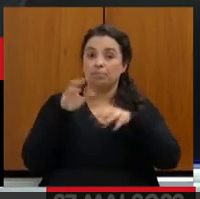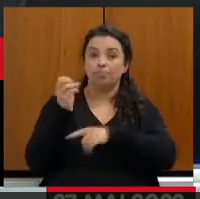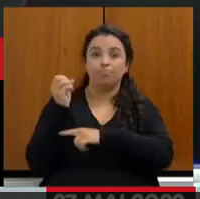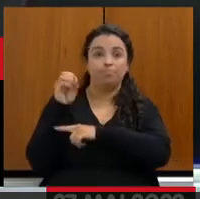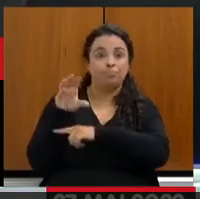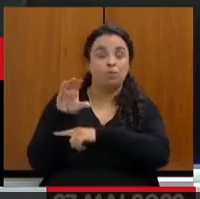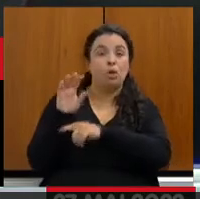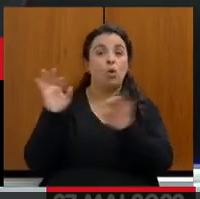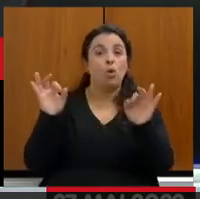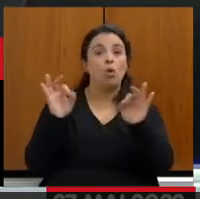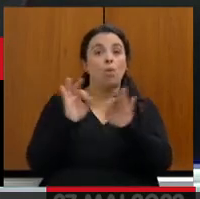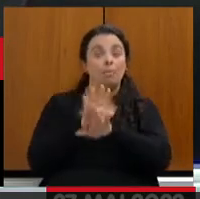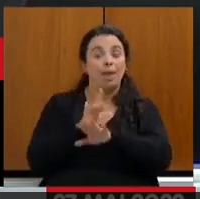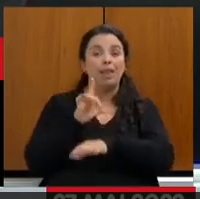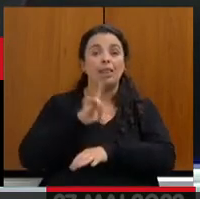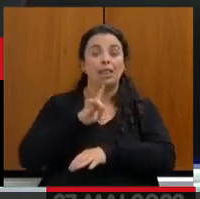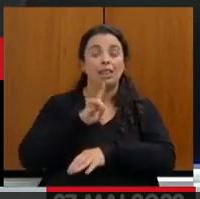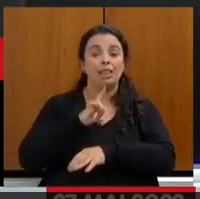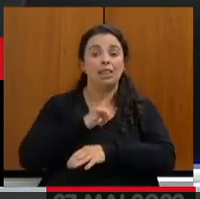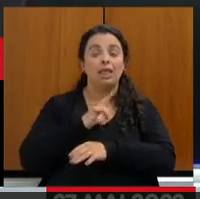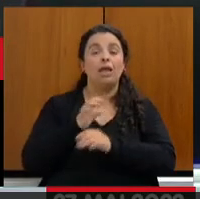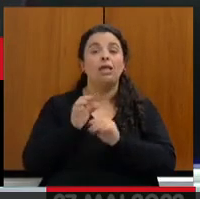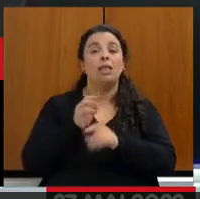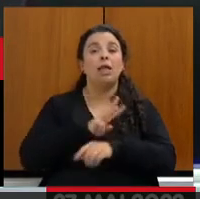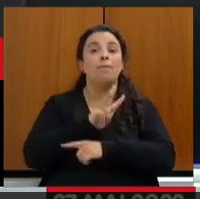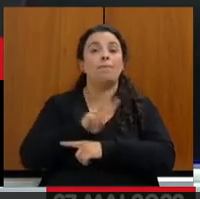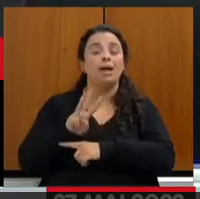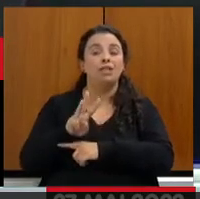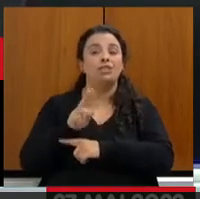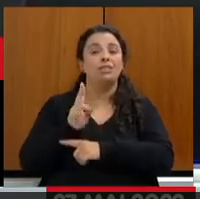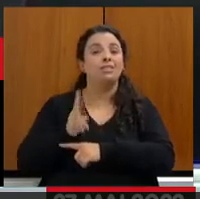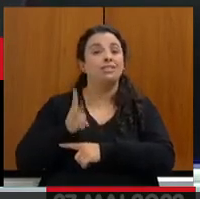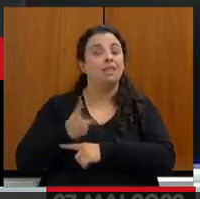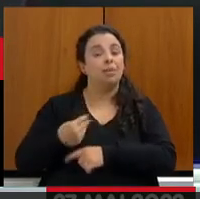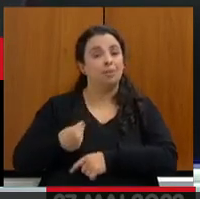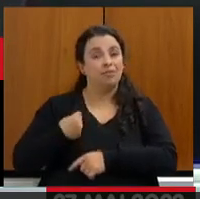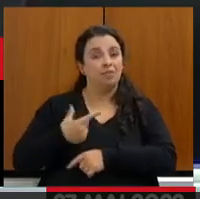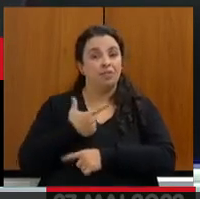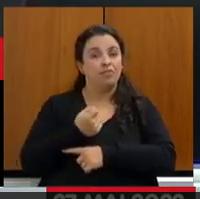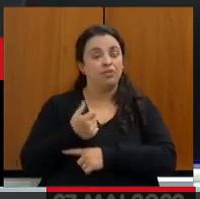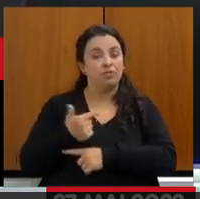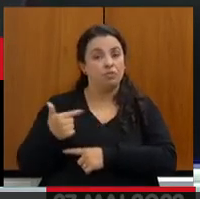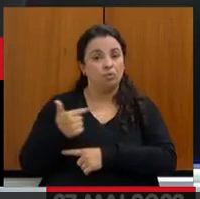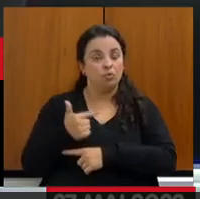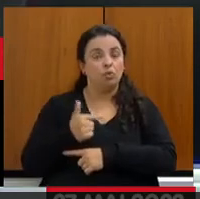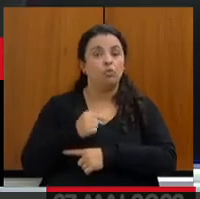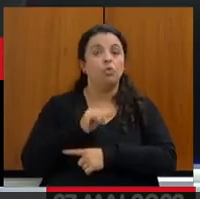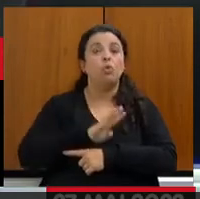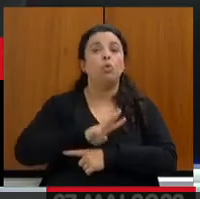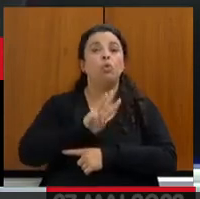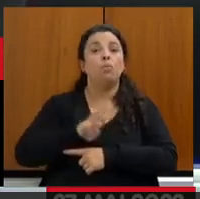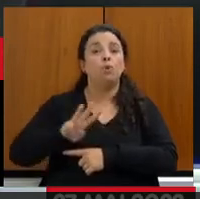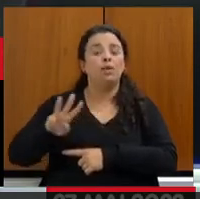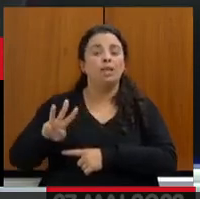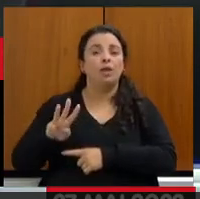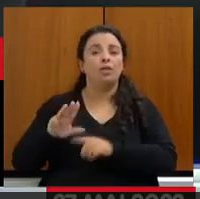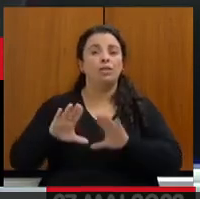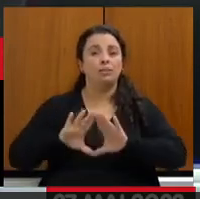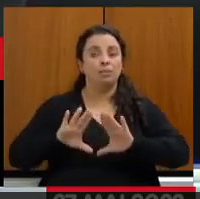disponível na página da sempre vivos 2022 no portal da Assembleia Legislativa de Minas Gerais